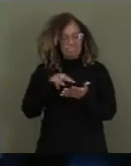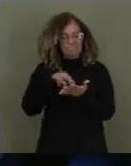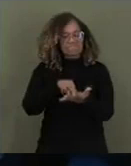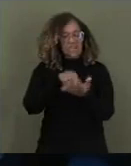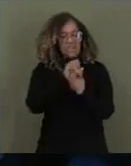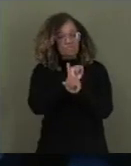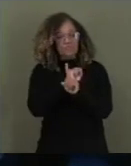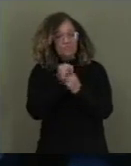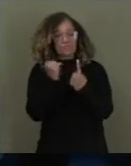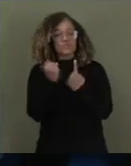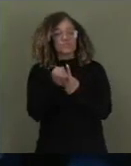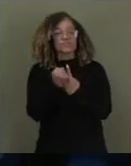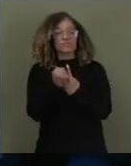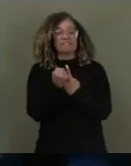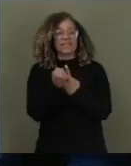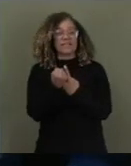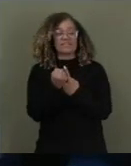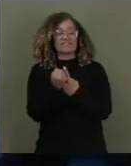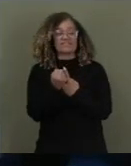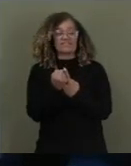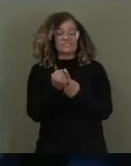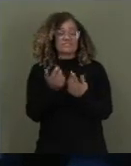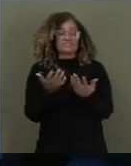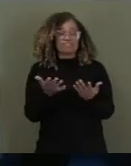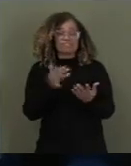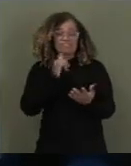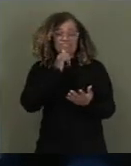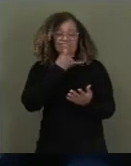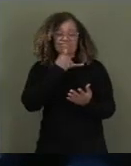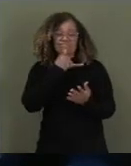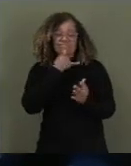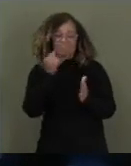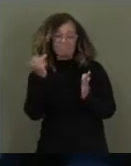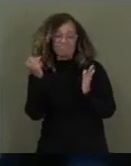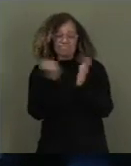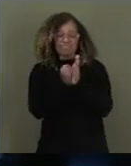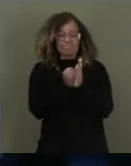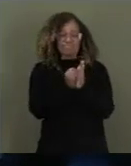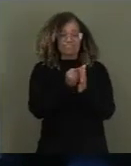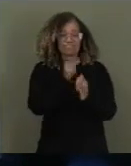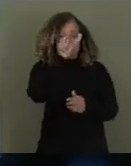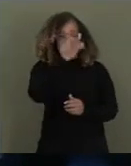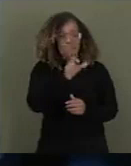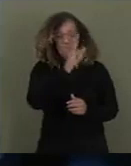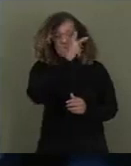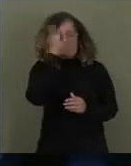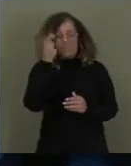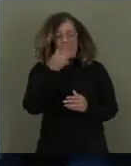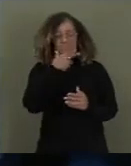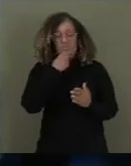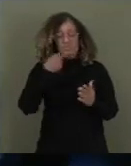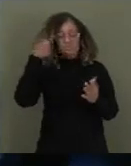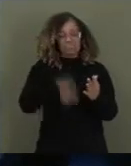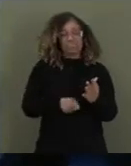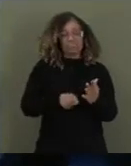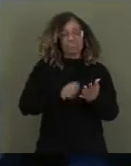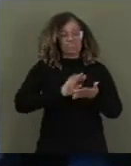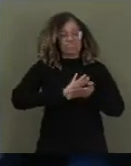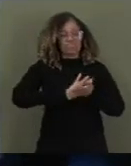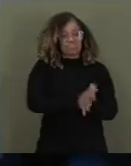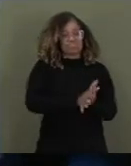sociedade ainda marcada pelos ranços machistas discriminatórios